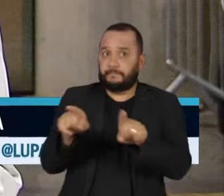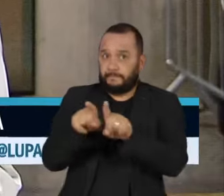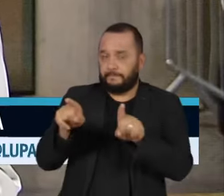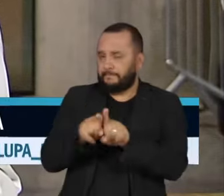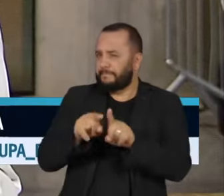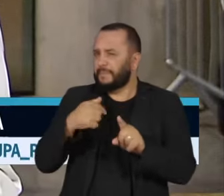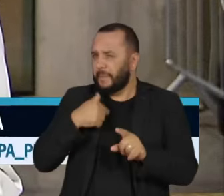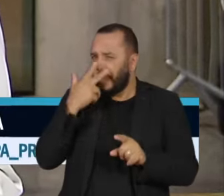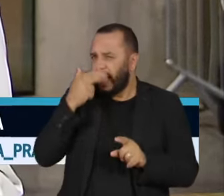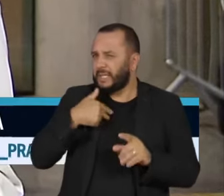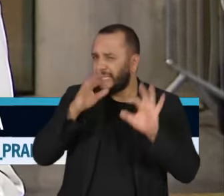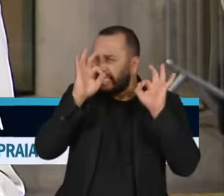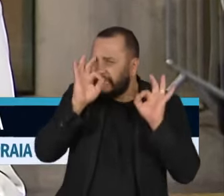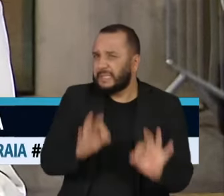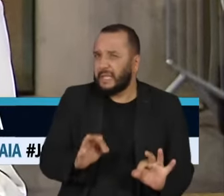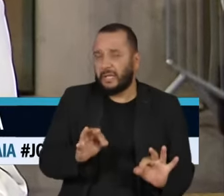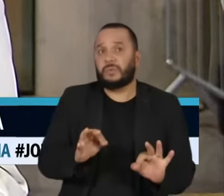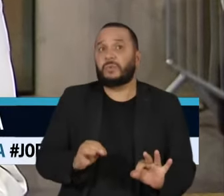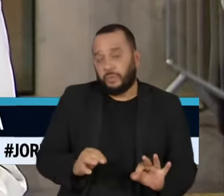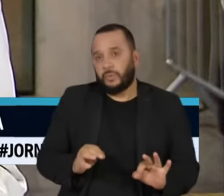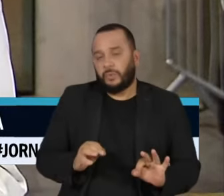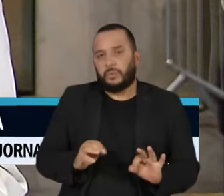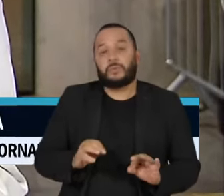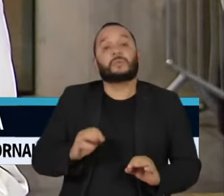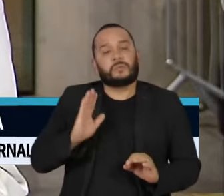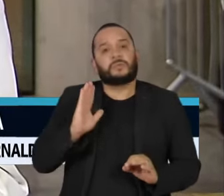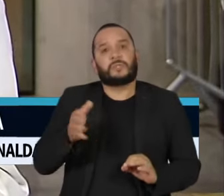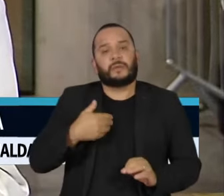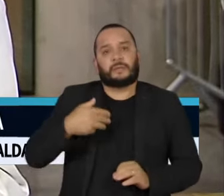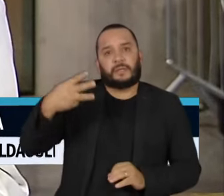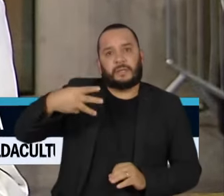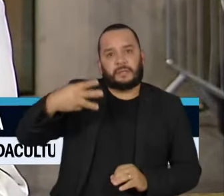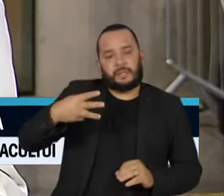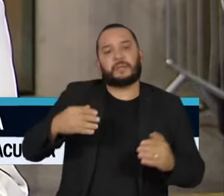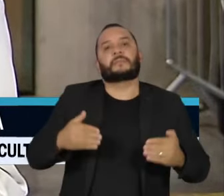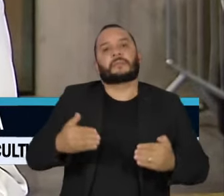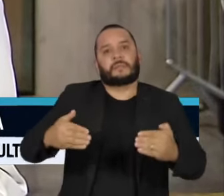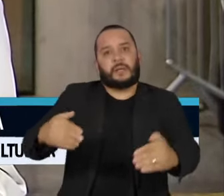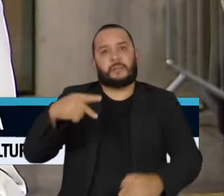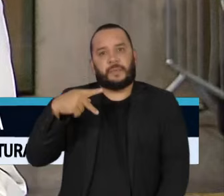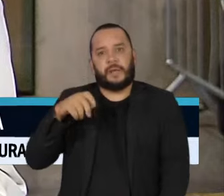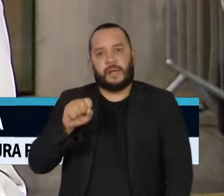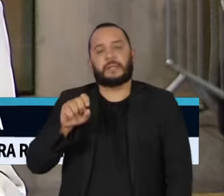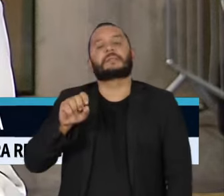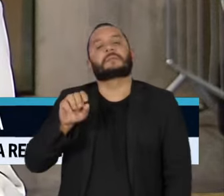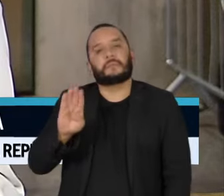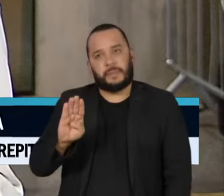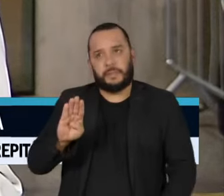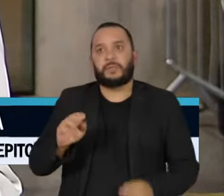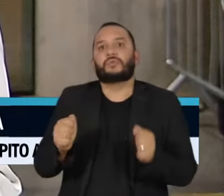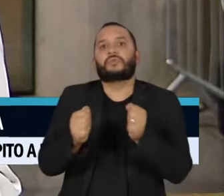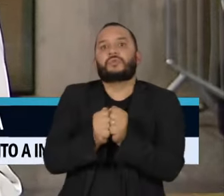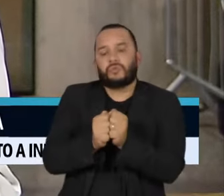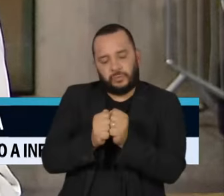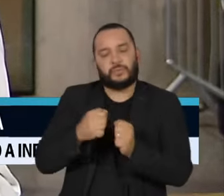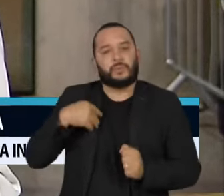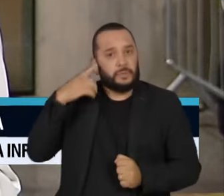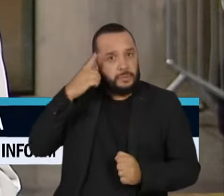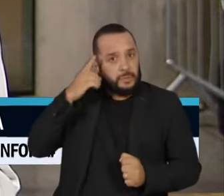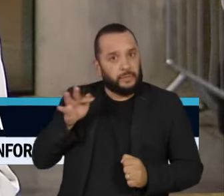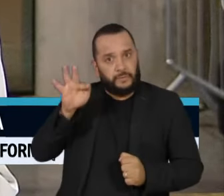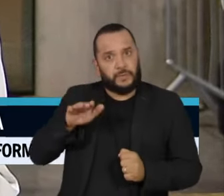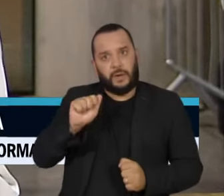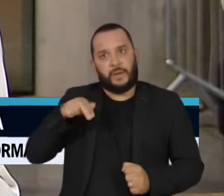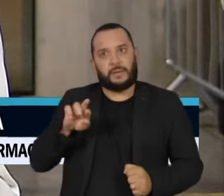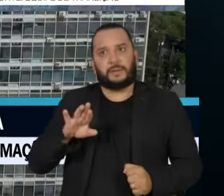está quase certo que este seja o 3º ministério do PSD, com o deputado federal André de Paula,